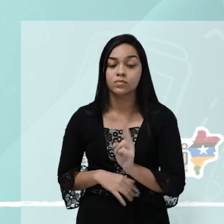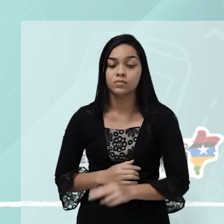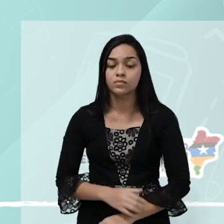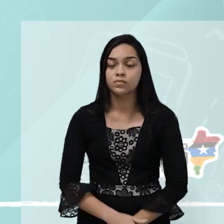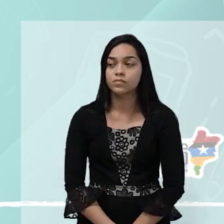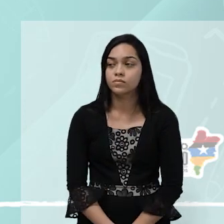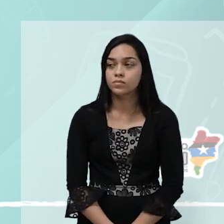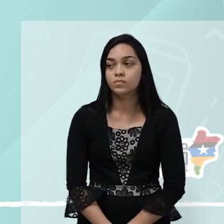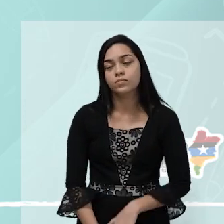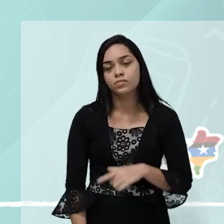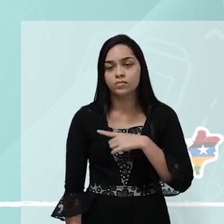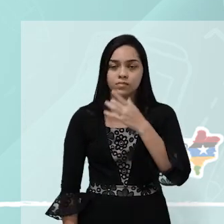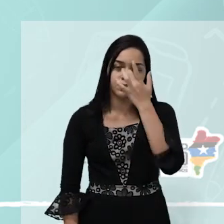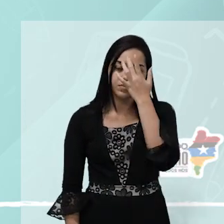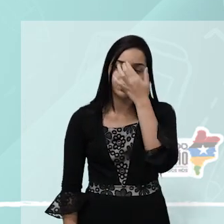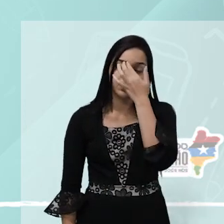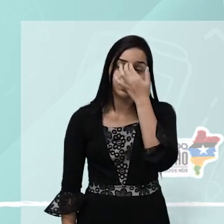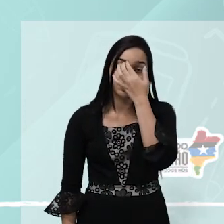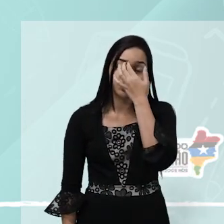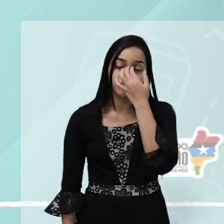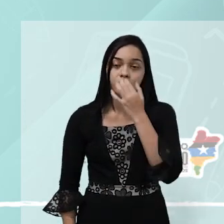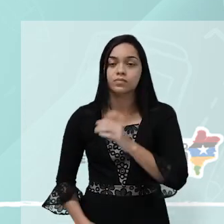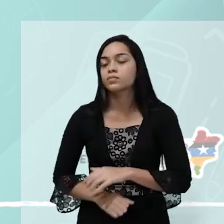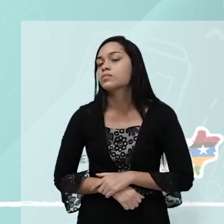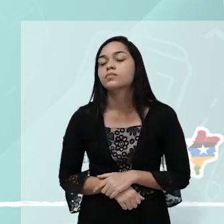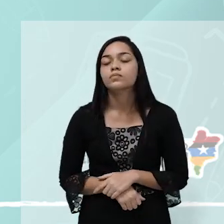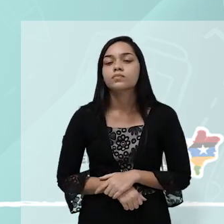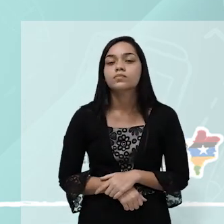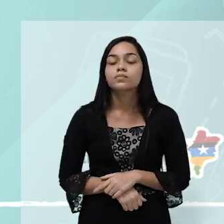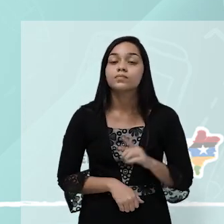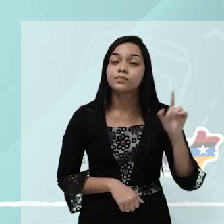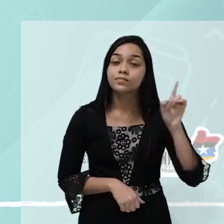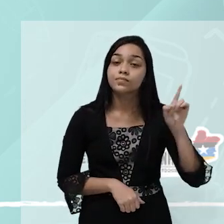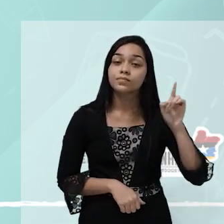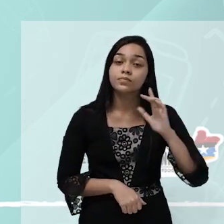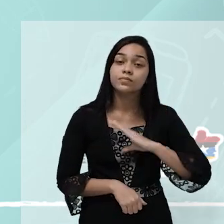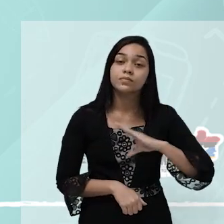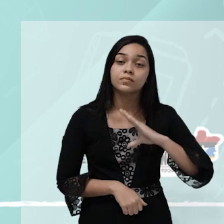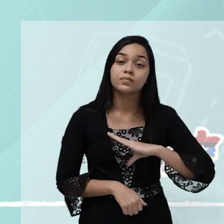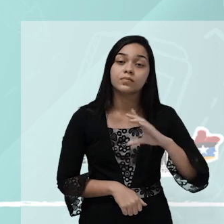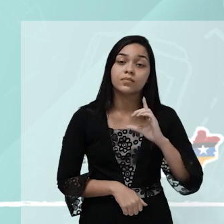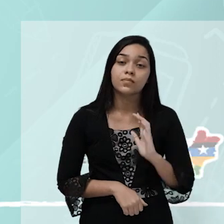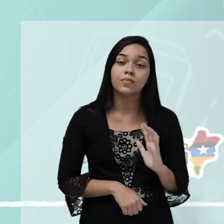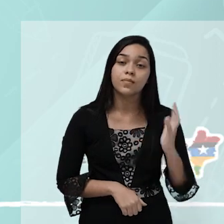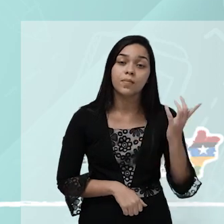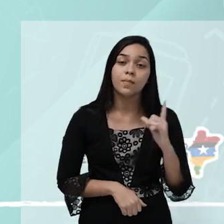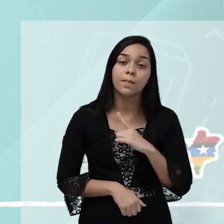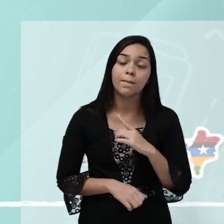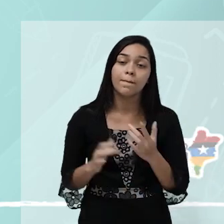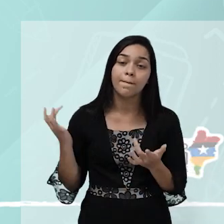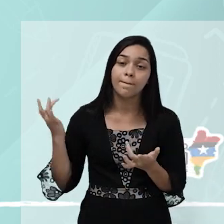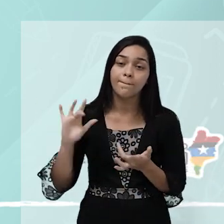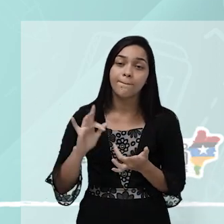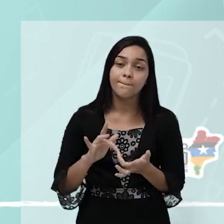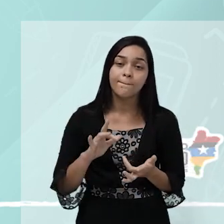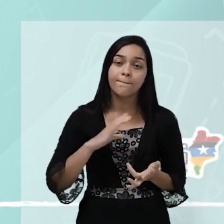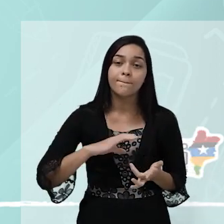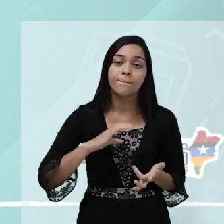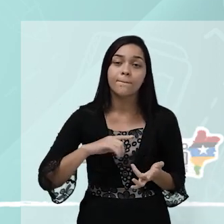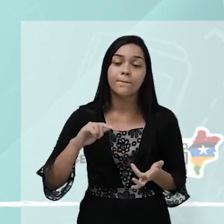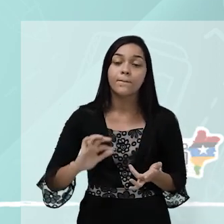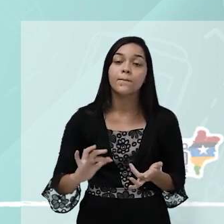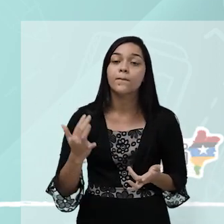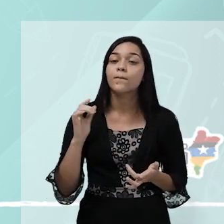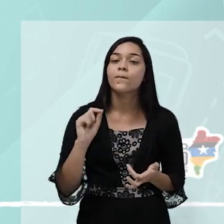de... Essa está bem fácil. Enquanto lá em Portugal acontecia o classicismo português, aqui no